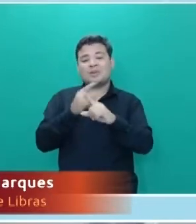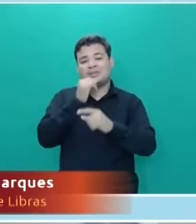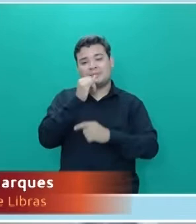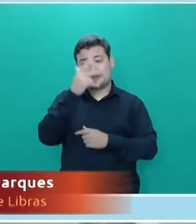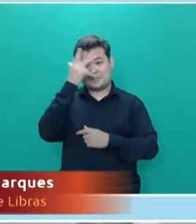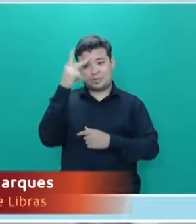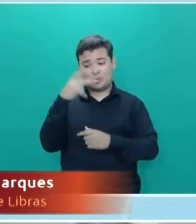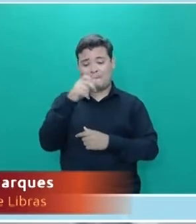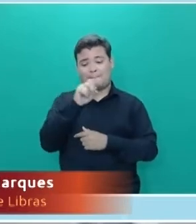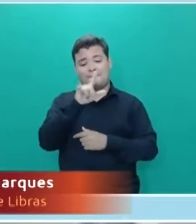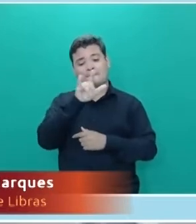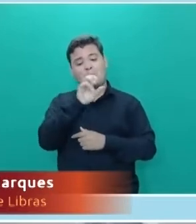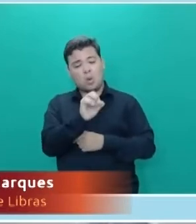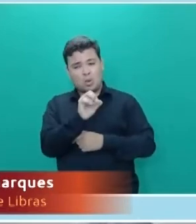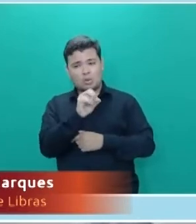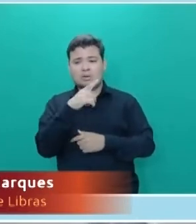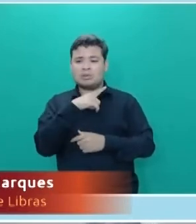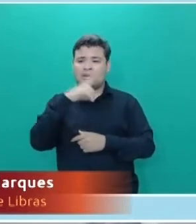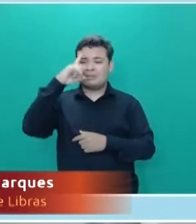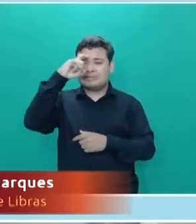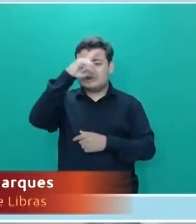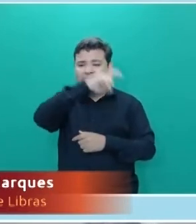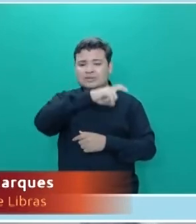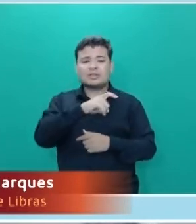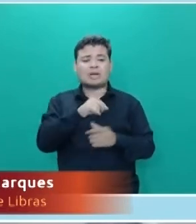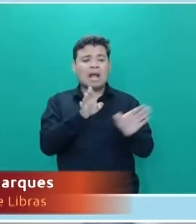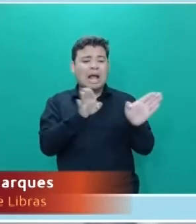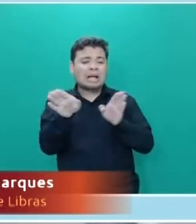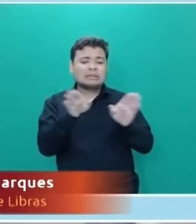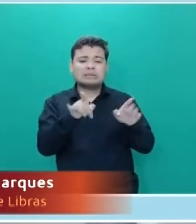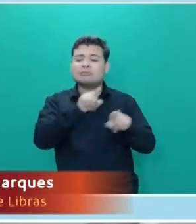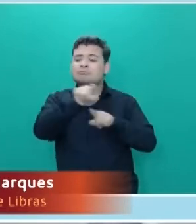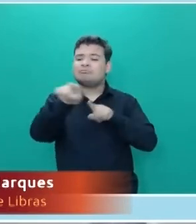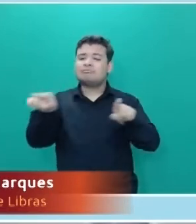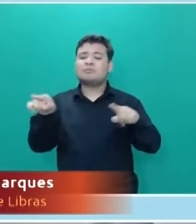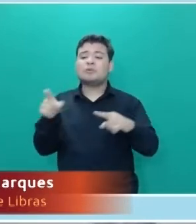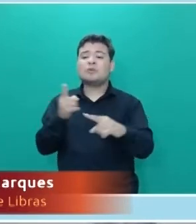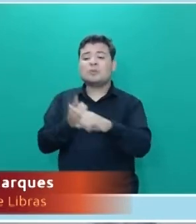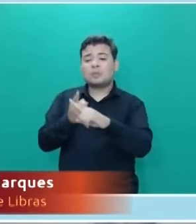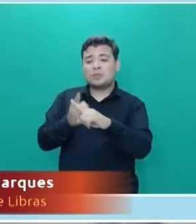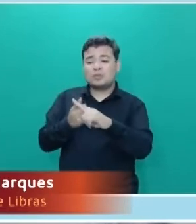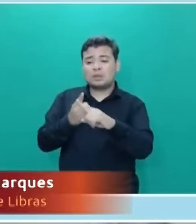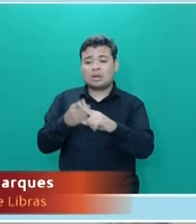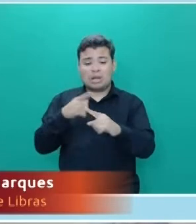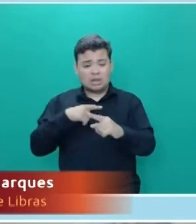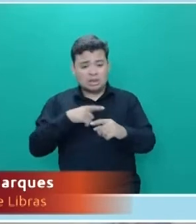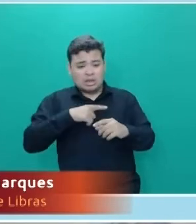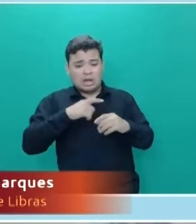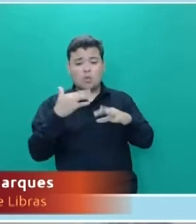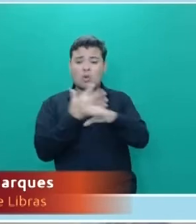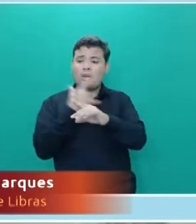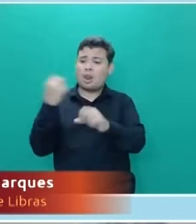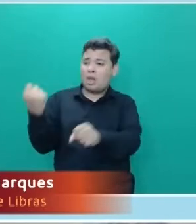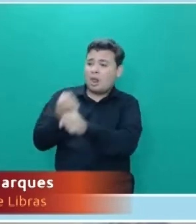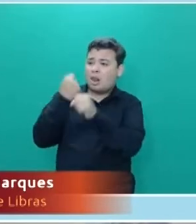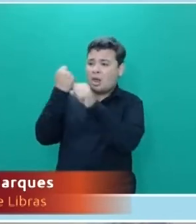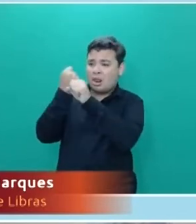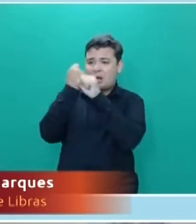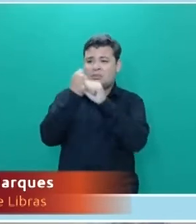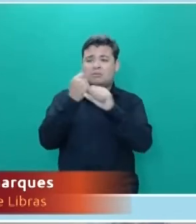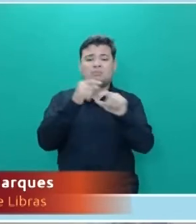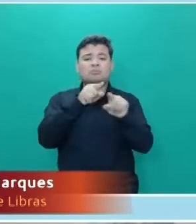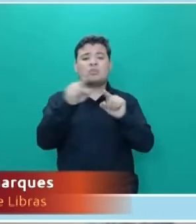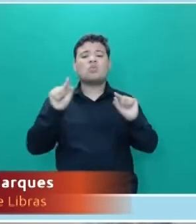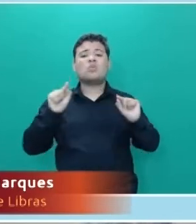têm muita dificuldade de acessibilidade por conta de toda uma estrutura urbana de construção de cidade